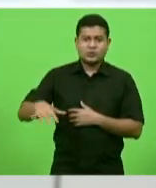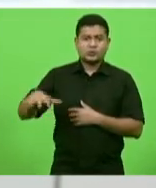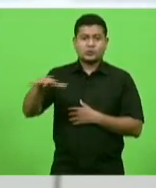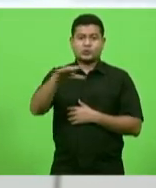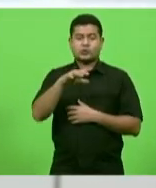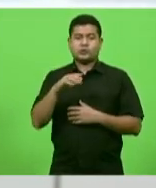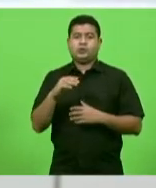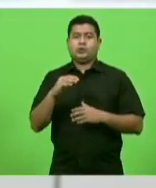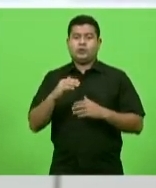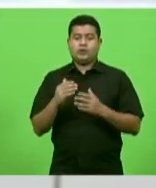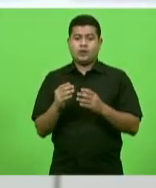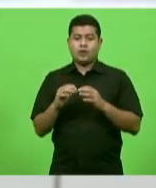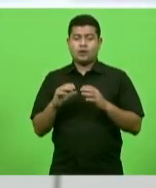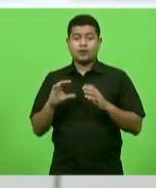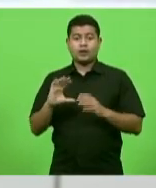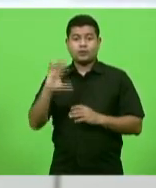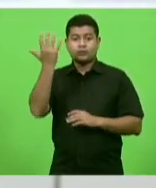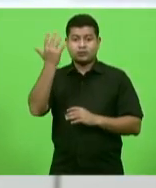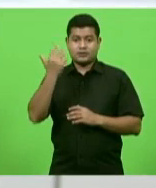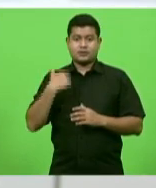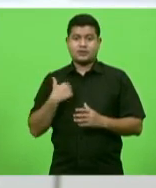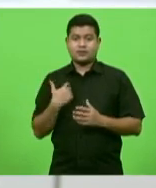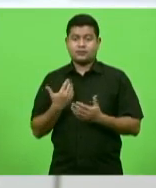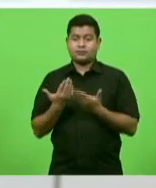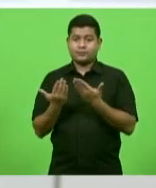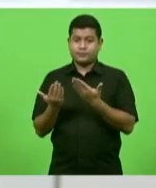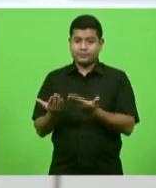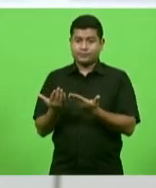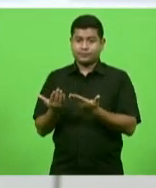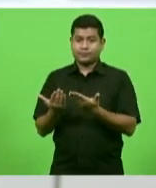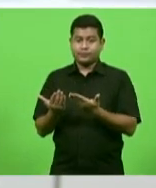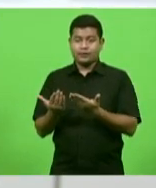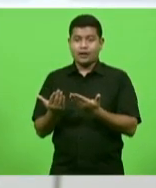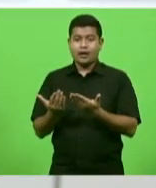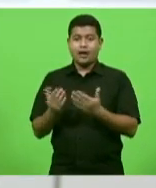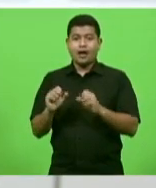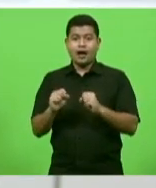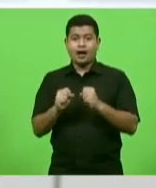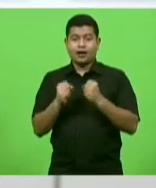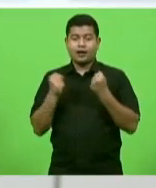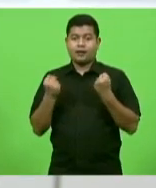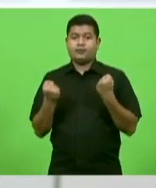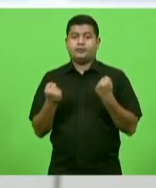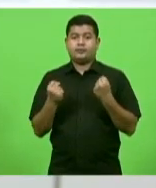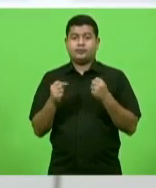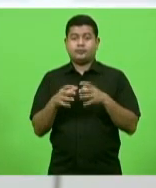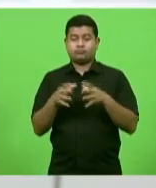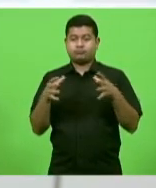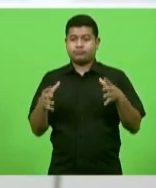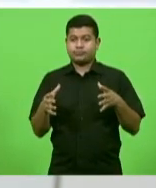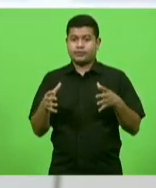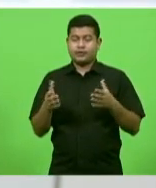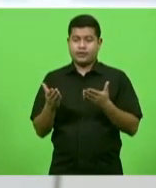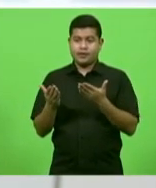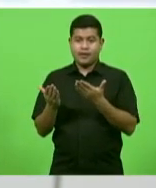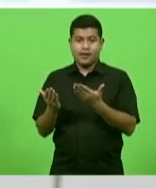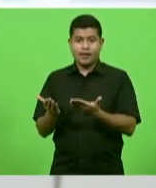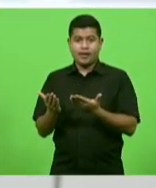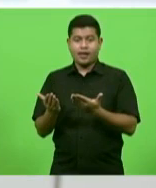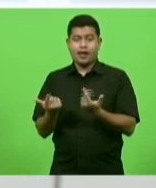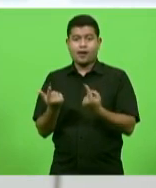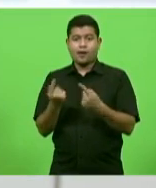incapacitam e forma inexorável o exercício da mais ampla defesa obstaculizando ao acusado de